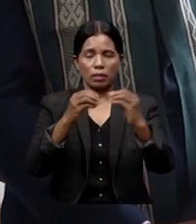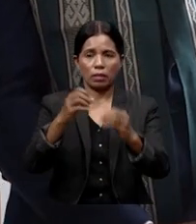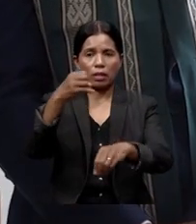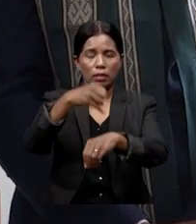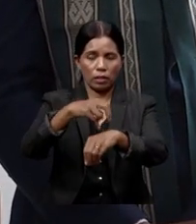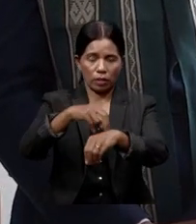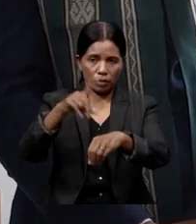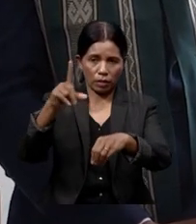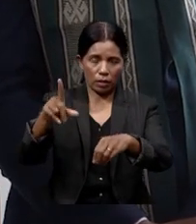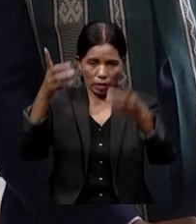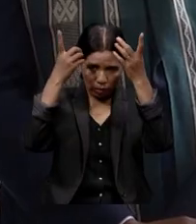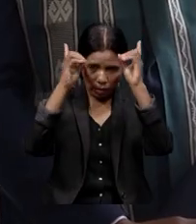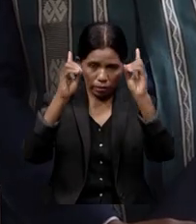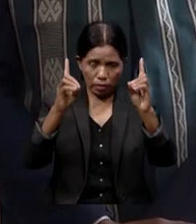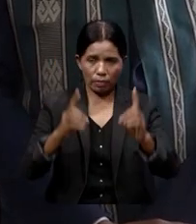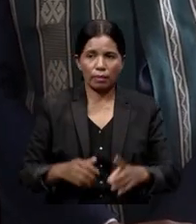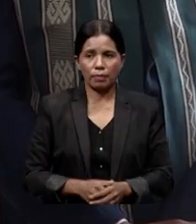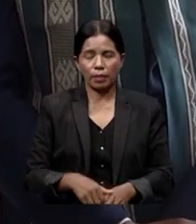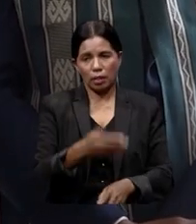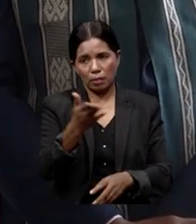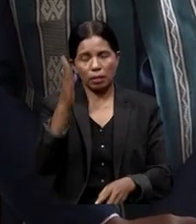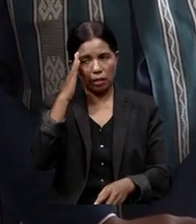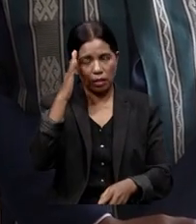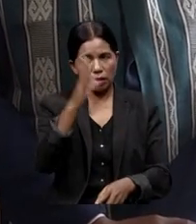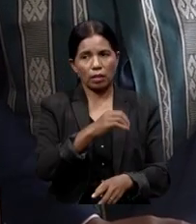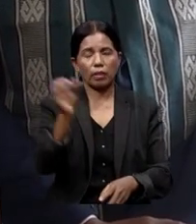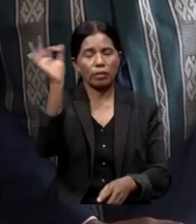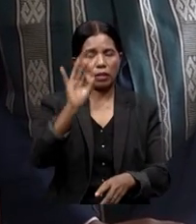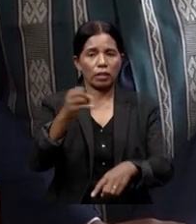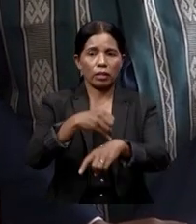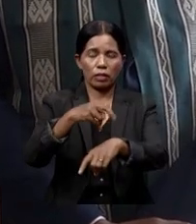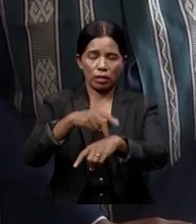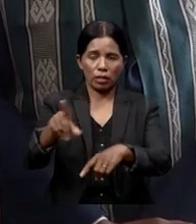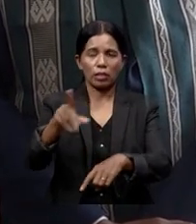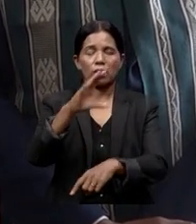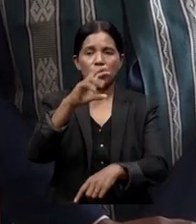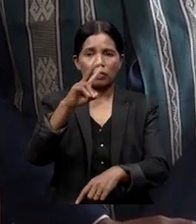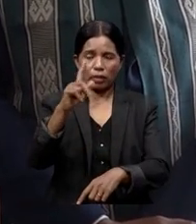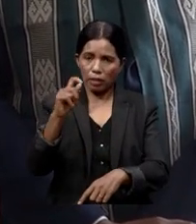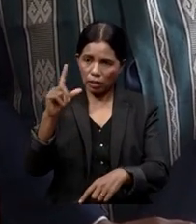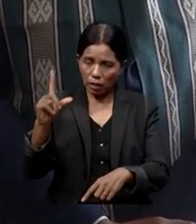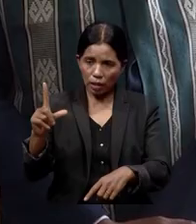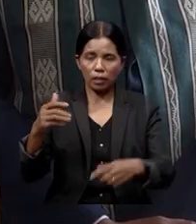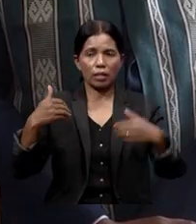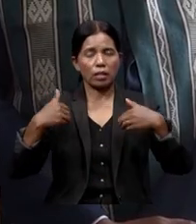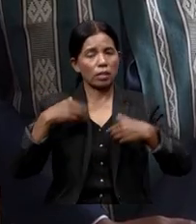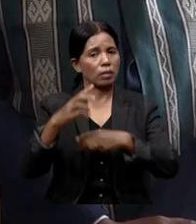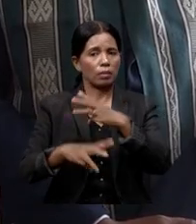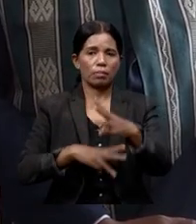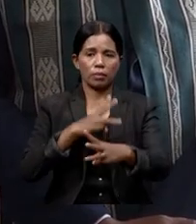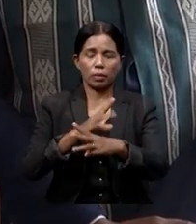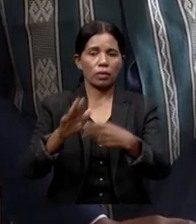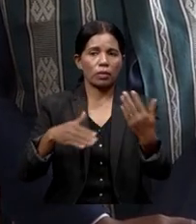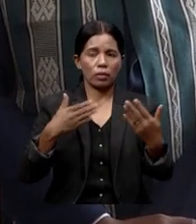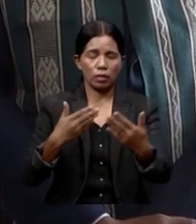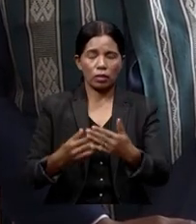internationally this is a huge da bocer atene kata federação internacional cruz vermelho crescente vermelho né e a mundo todo por